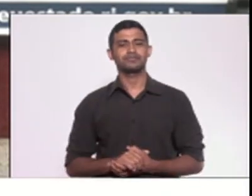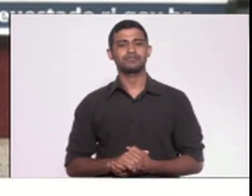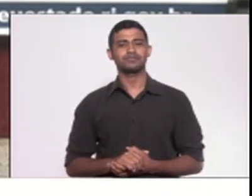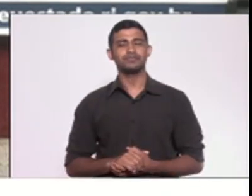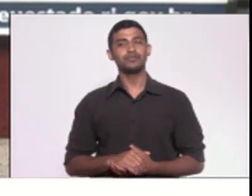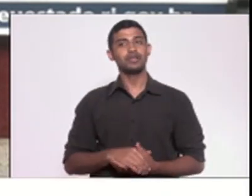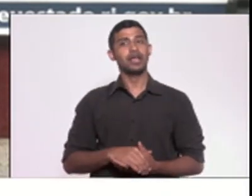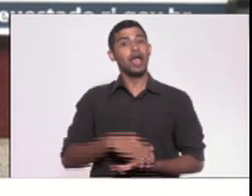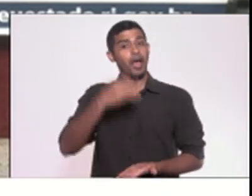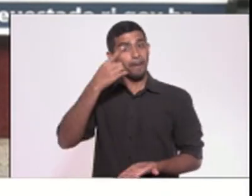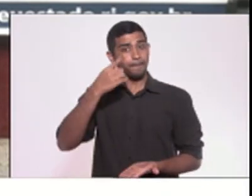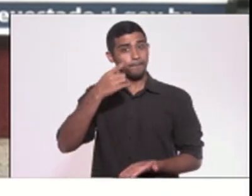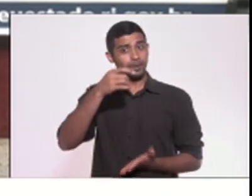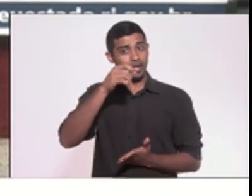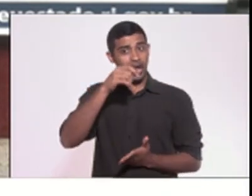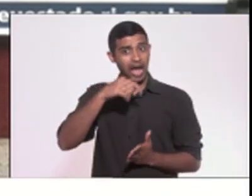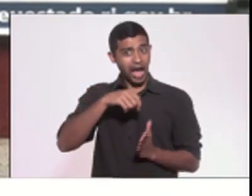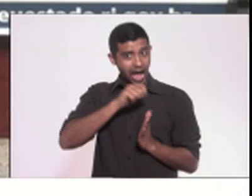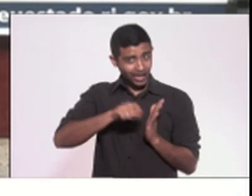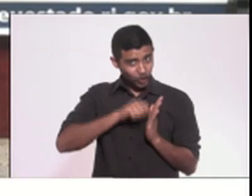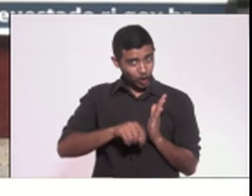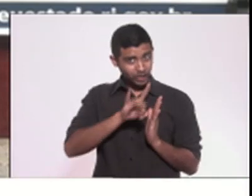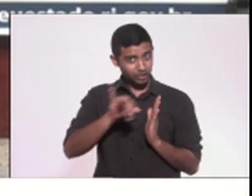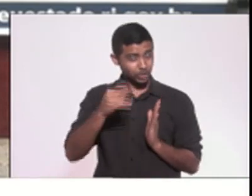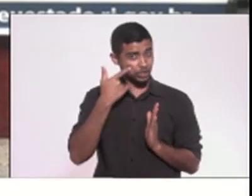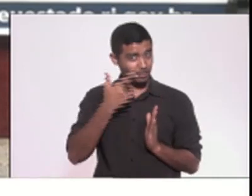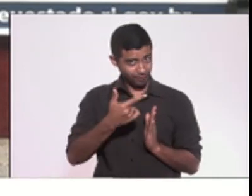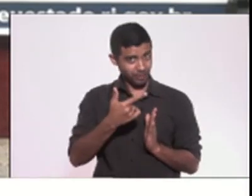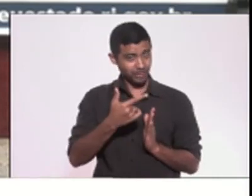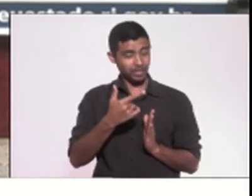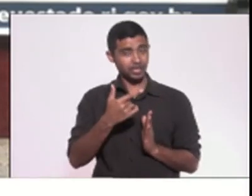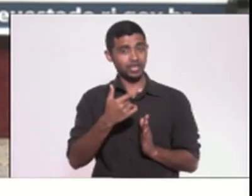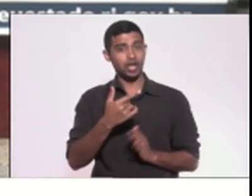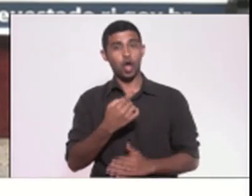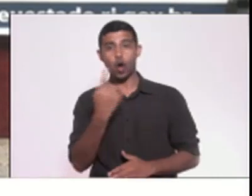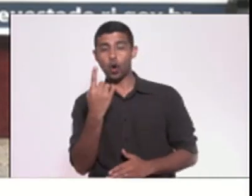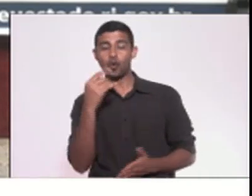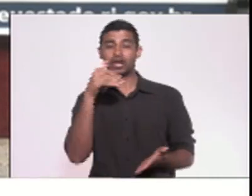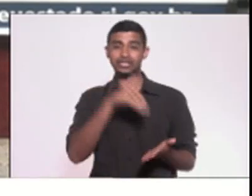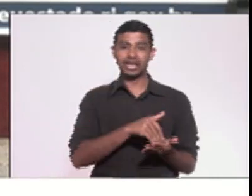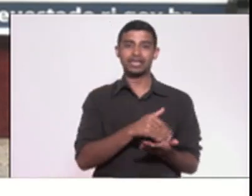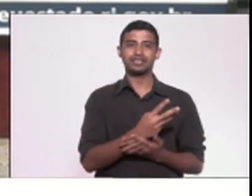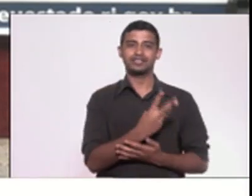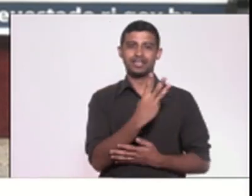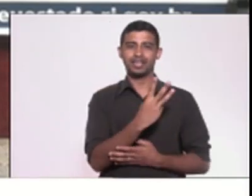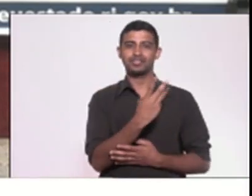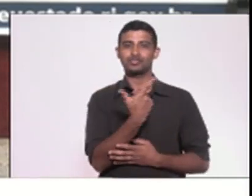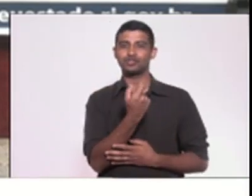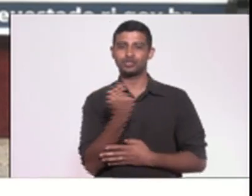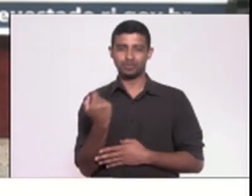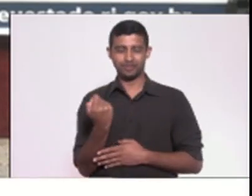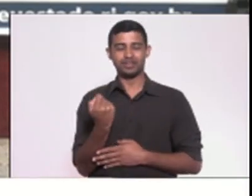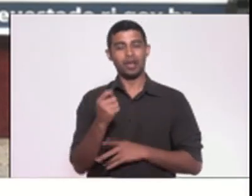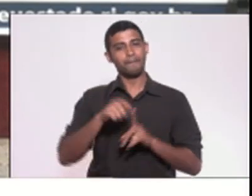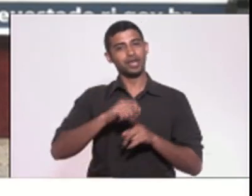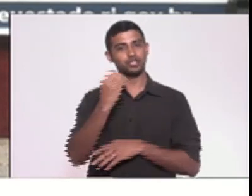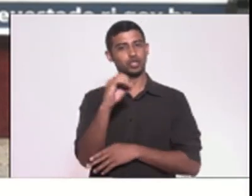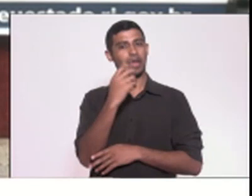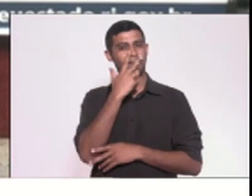reservem a data, 1 a 3 de outubro de 2020. Parece que está longe, mas não está, e a gente tem que começar a